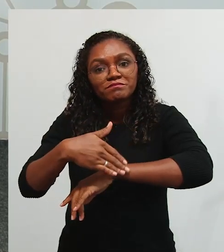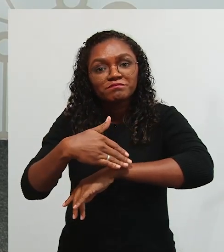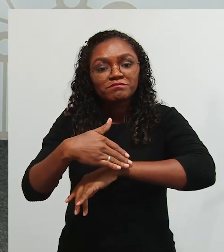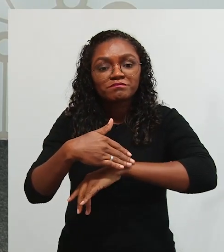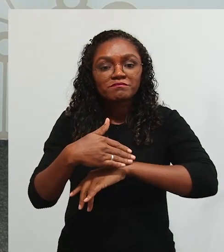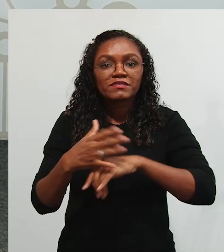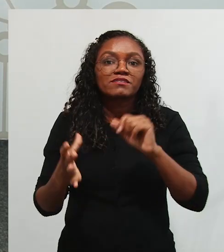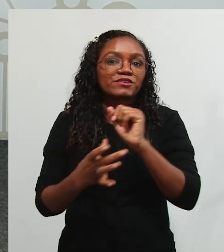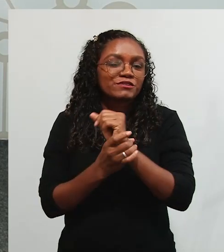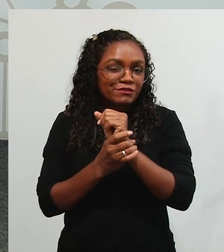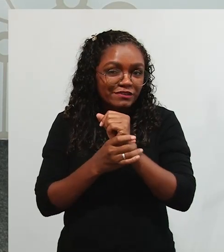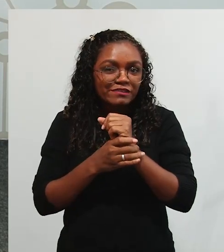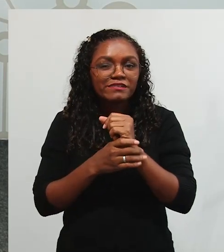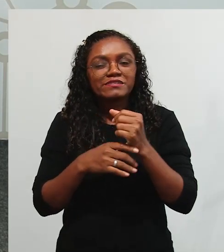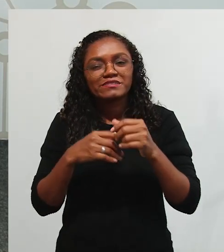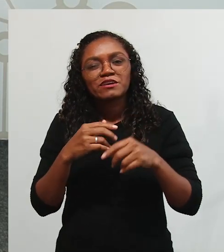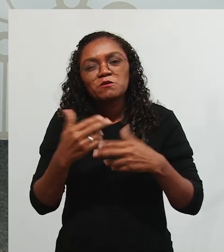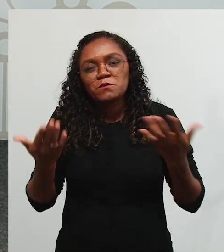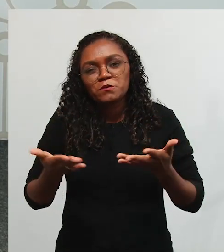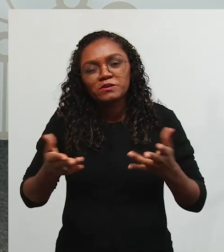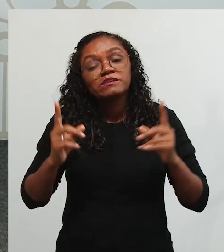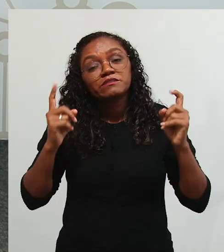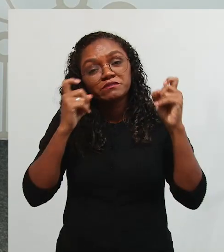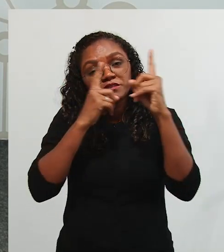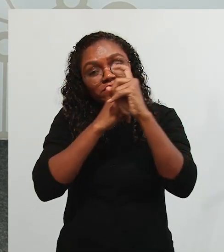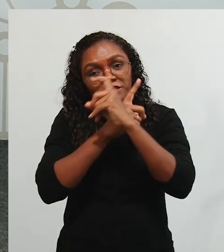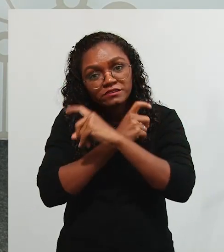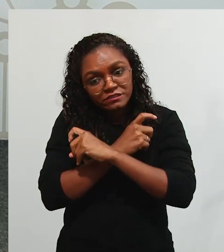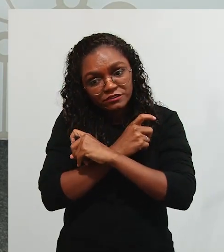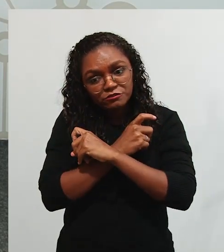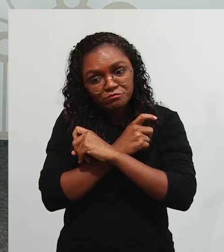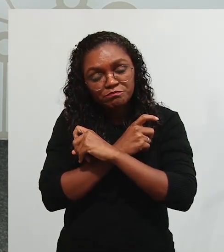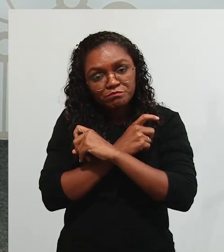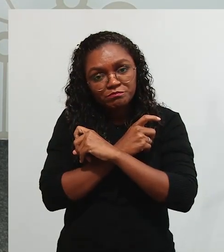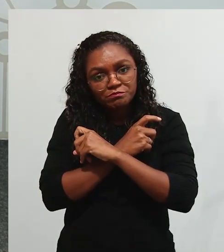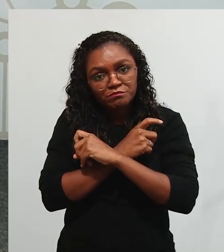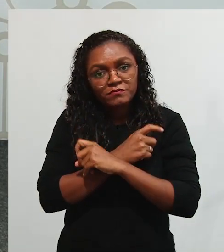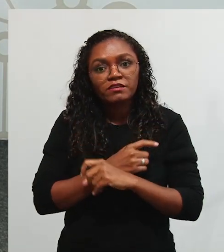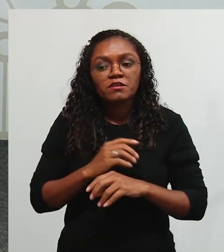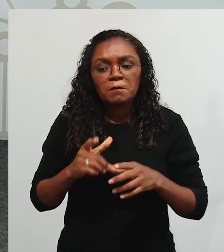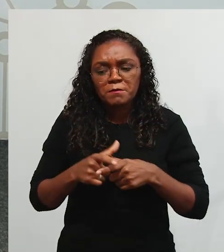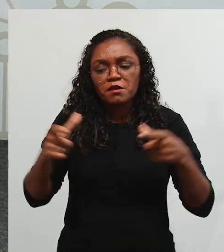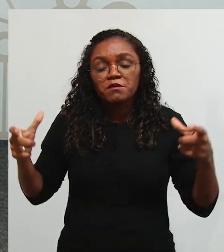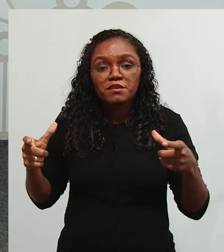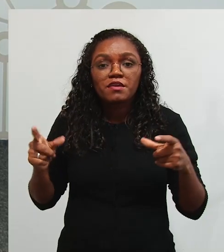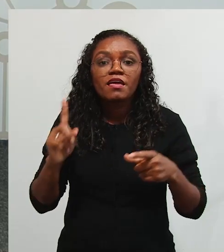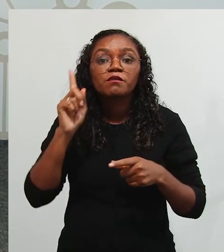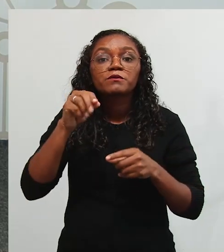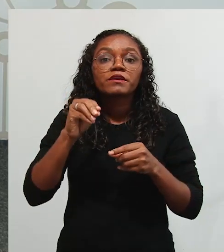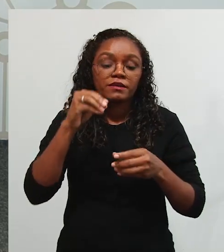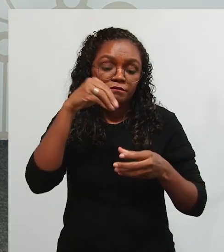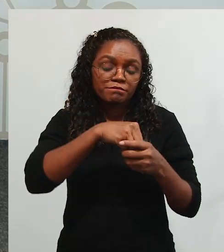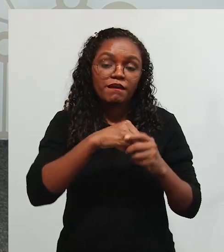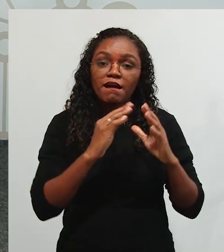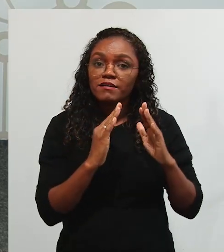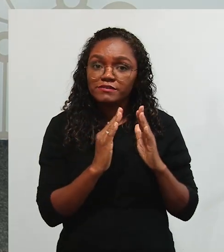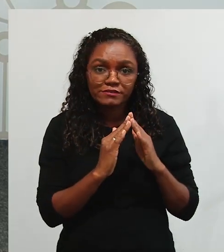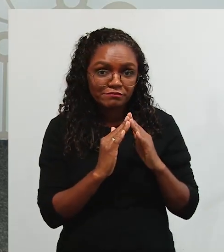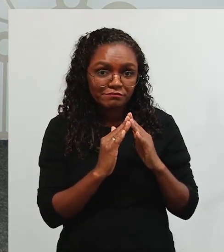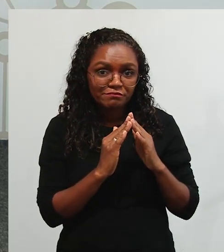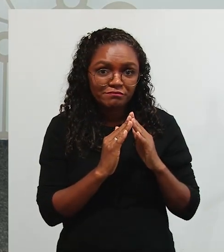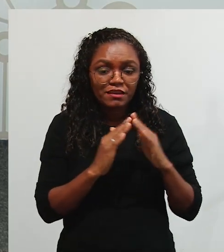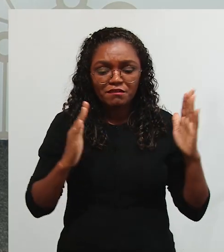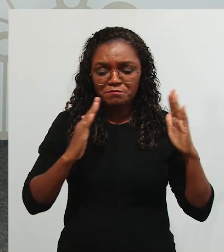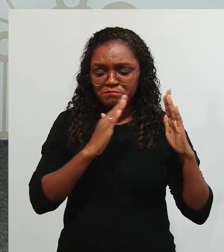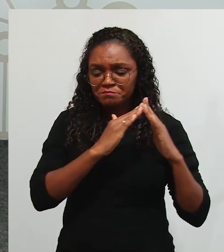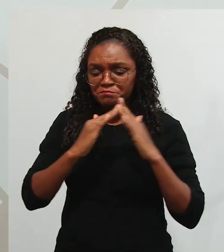da segurança, né? Que hoje a gente já tem um pouco mais... Uma grande parcela vive fechada. Exatamente,